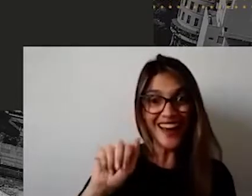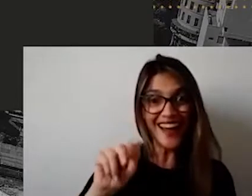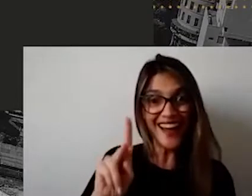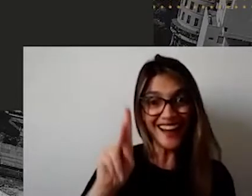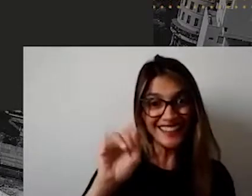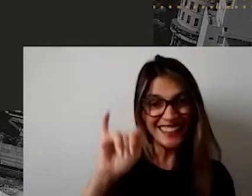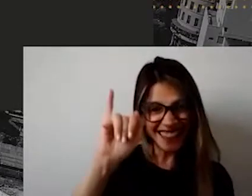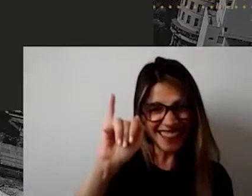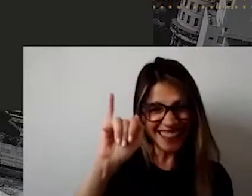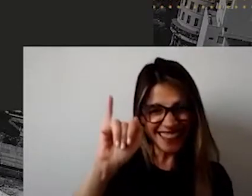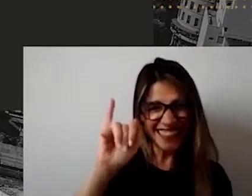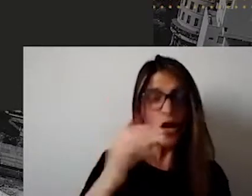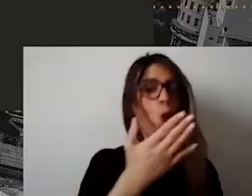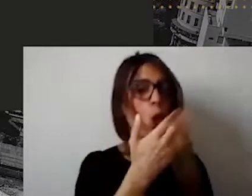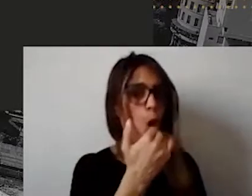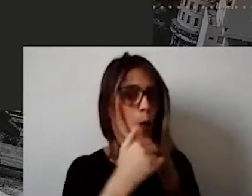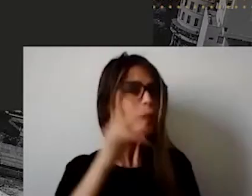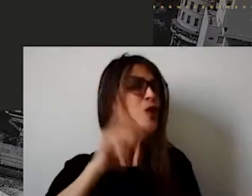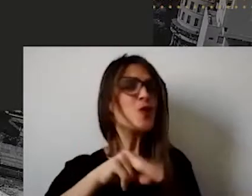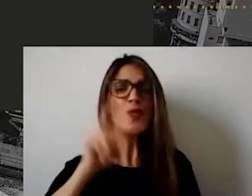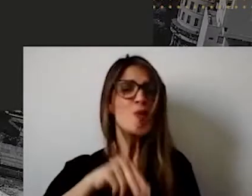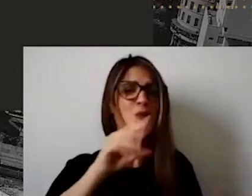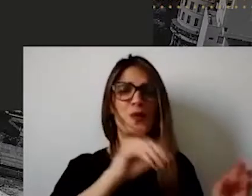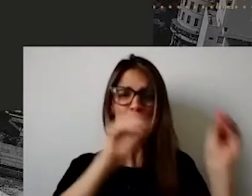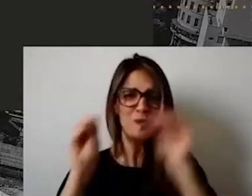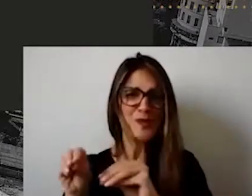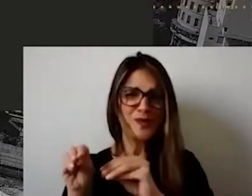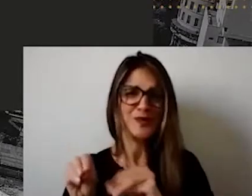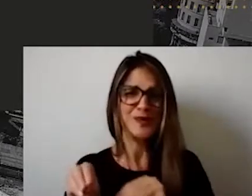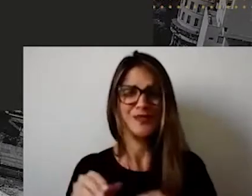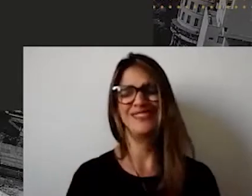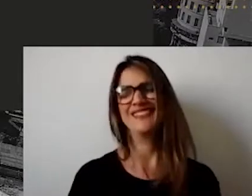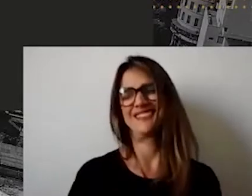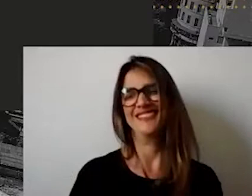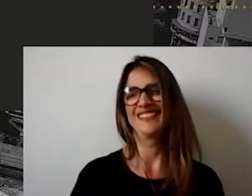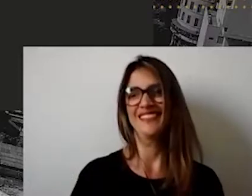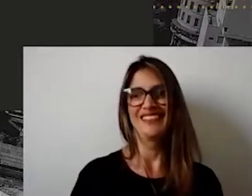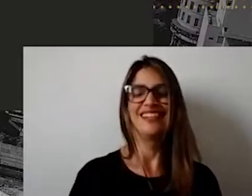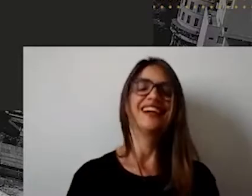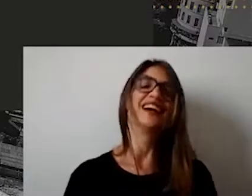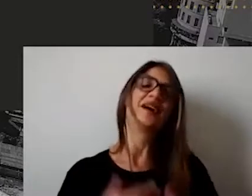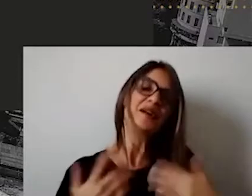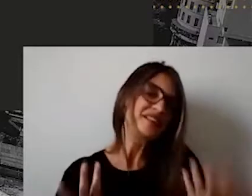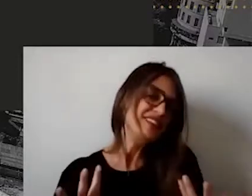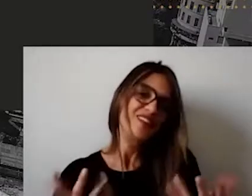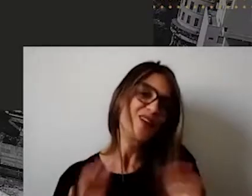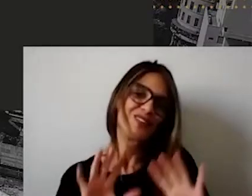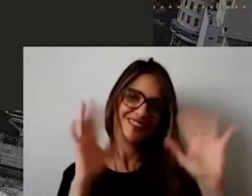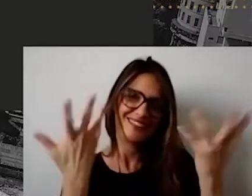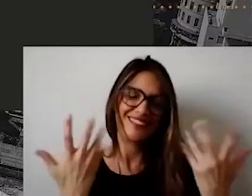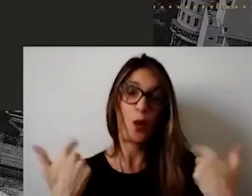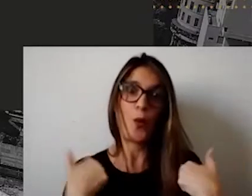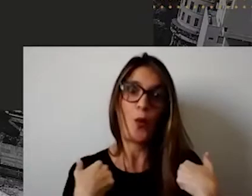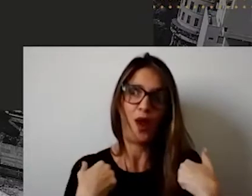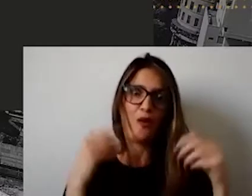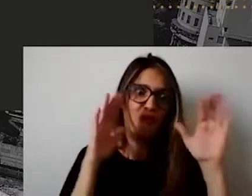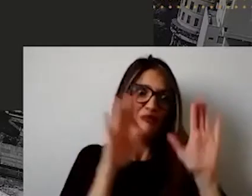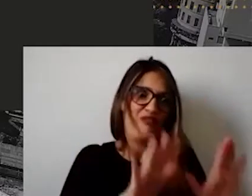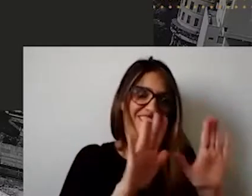eu pedi para sair do governo, que já era o segundo mandato, estava meio com uma necessidade de dar um pouco de atenção para minha